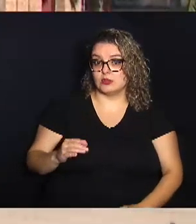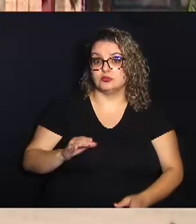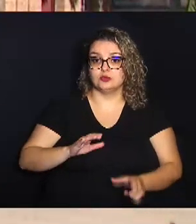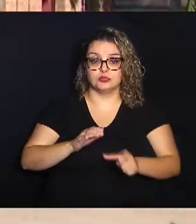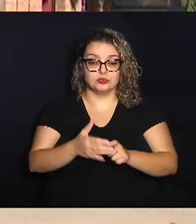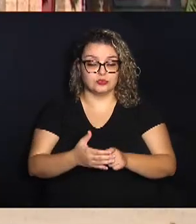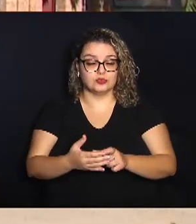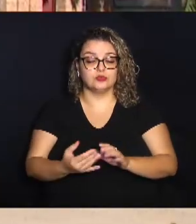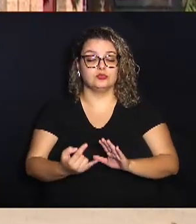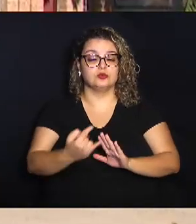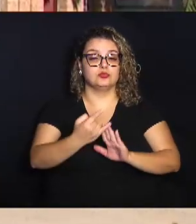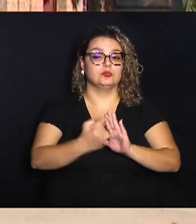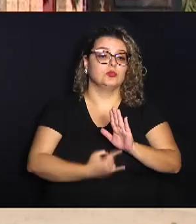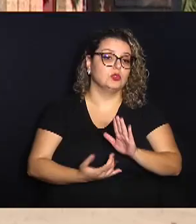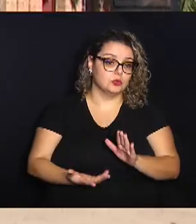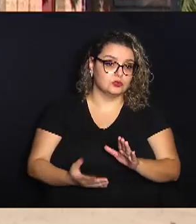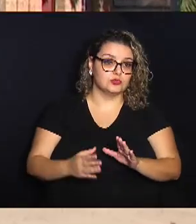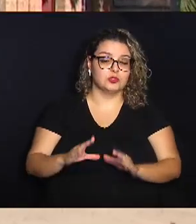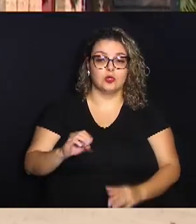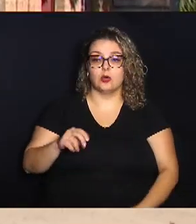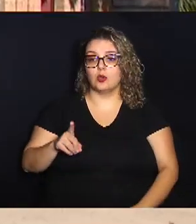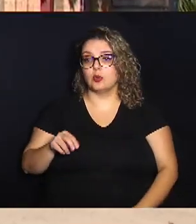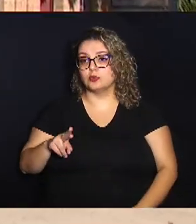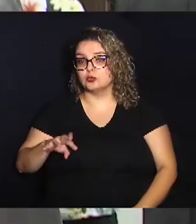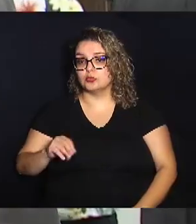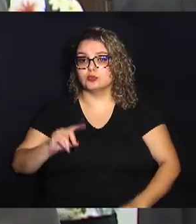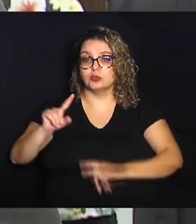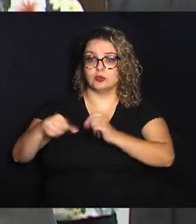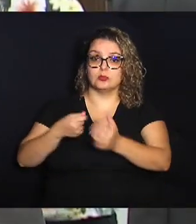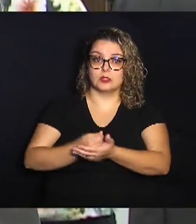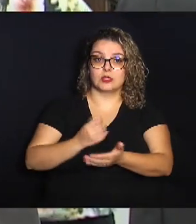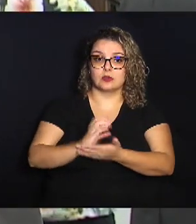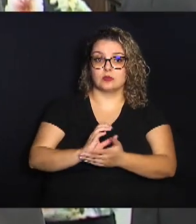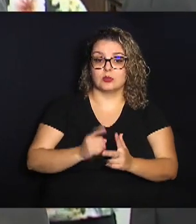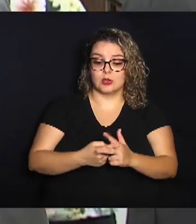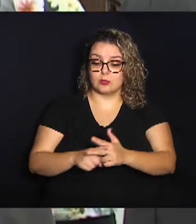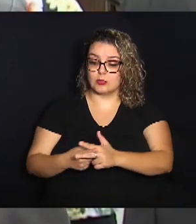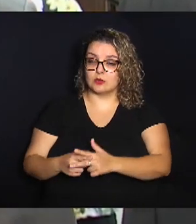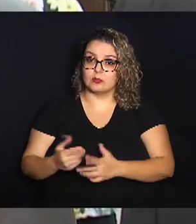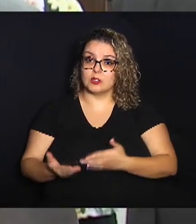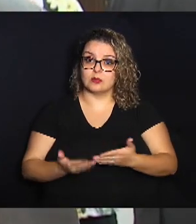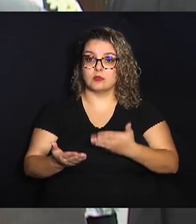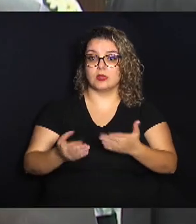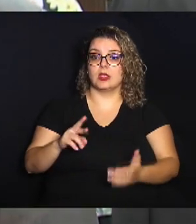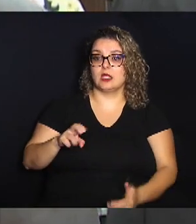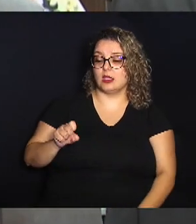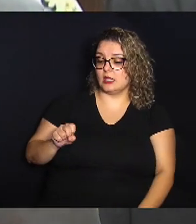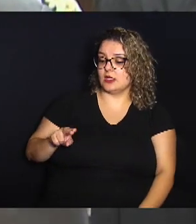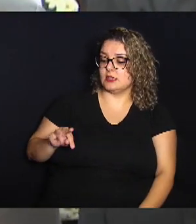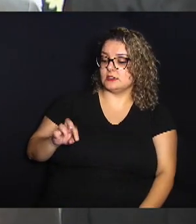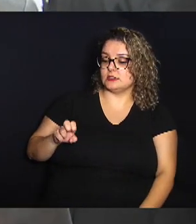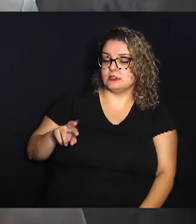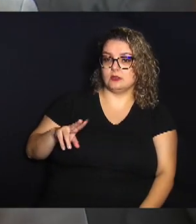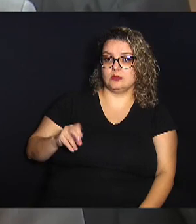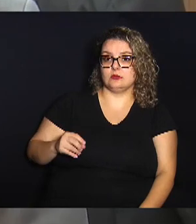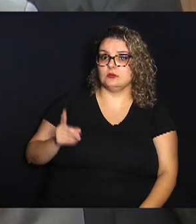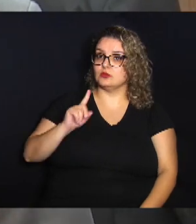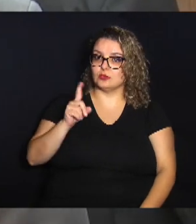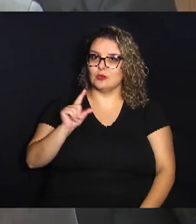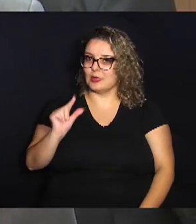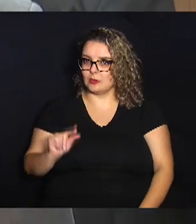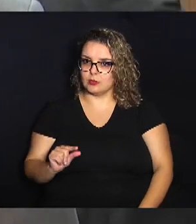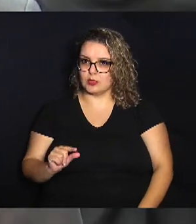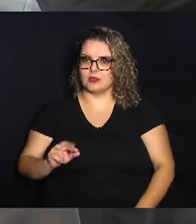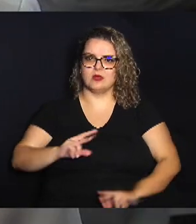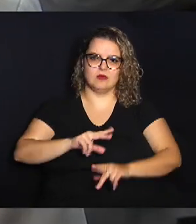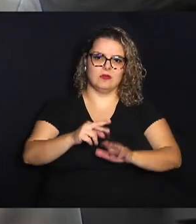ajustamento de conduta ou emenda parlamentar para o restauro. Então o recurso financeiro para ser aplicado lá não é baixo, porque segue muitas